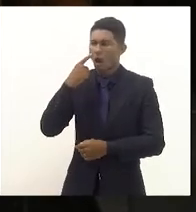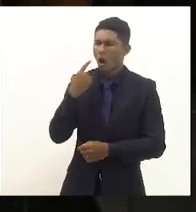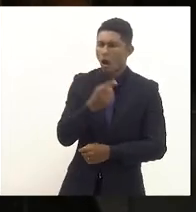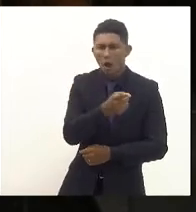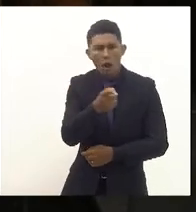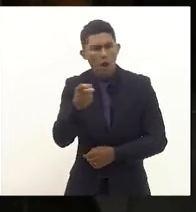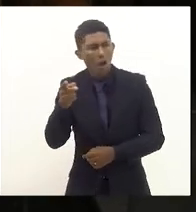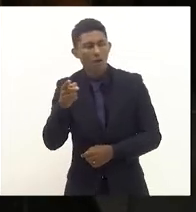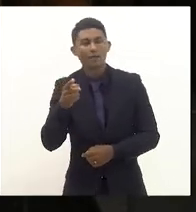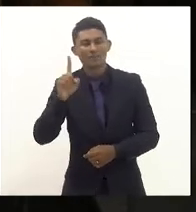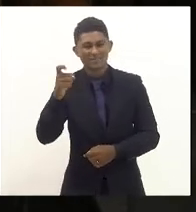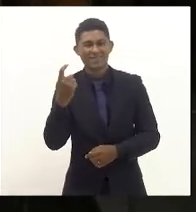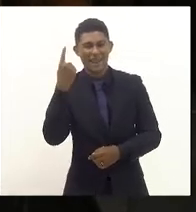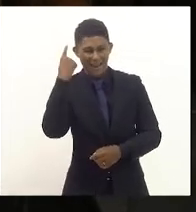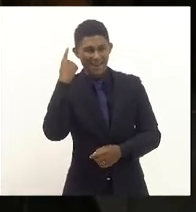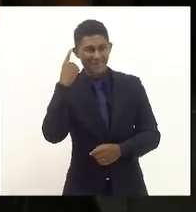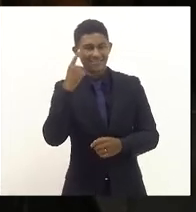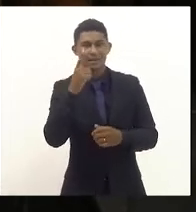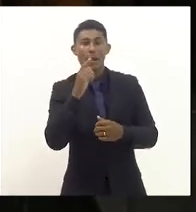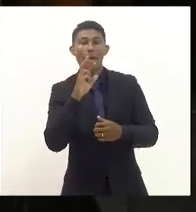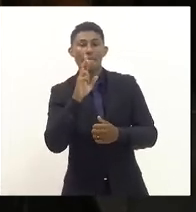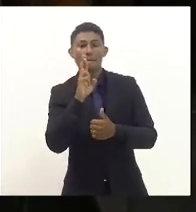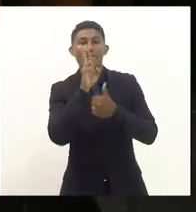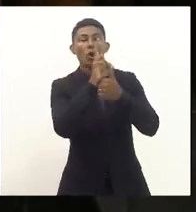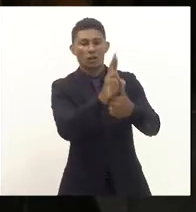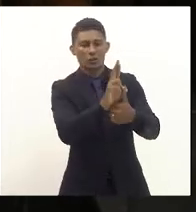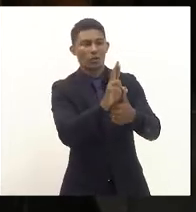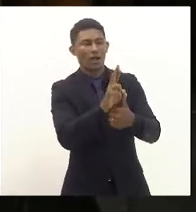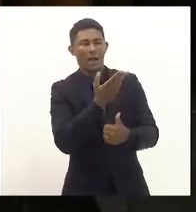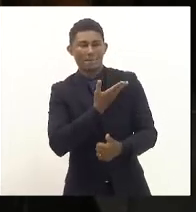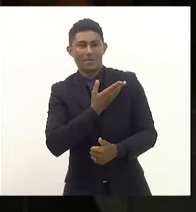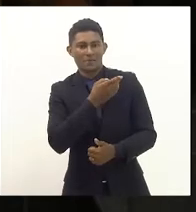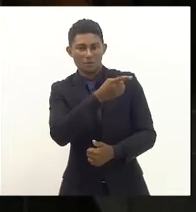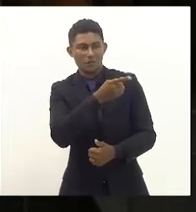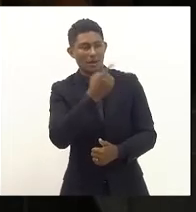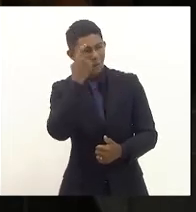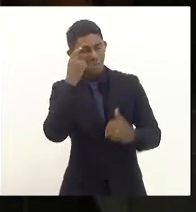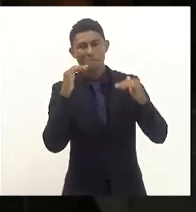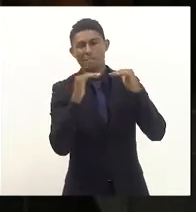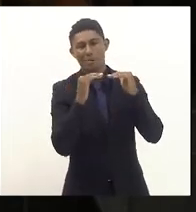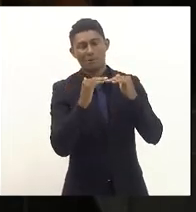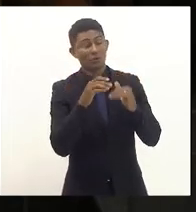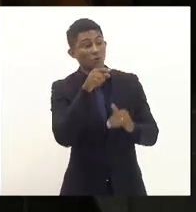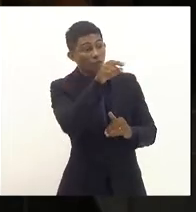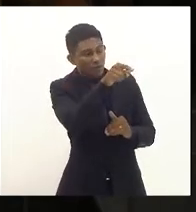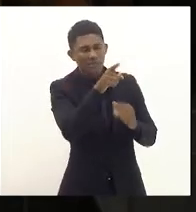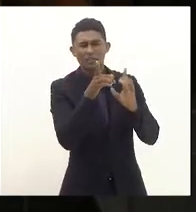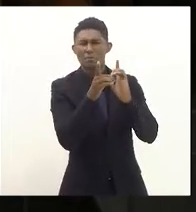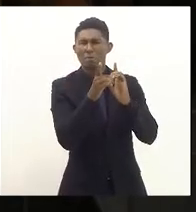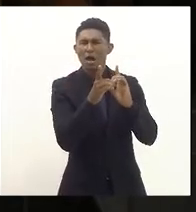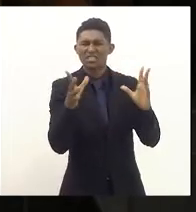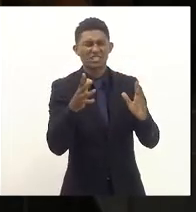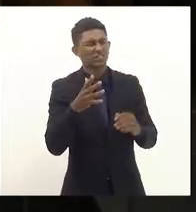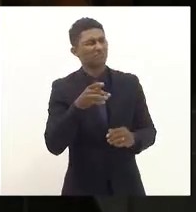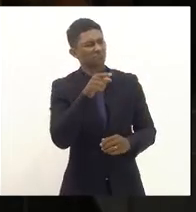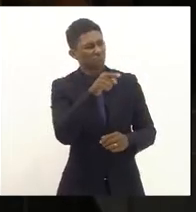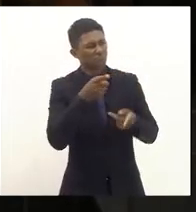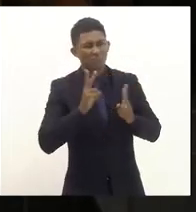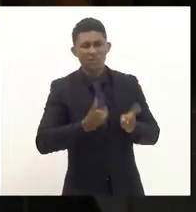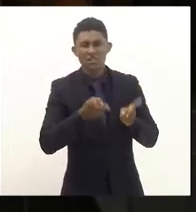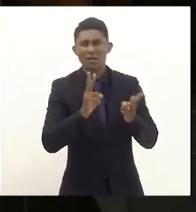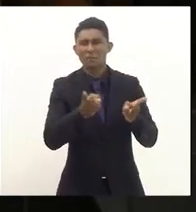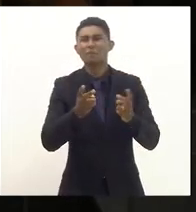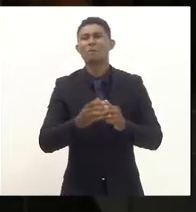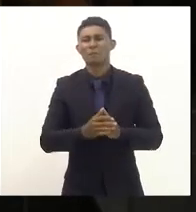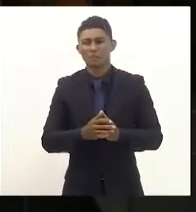do ex-procurador-geral meu amigo Doutor Gucci o senhor é uma pessoa democrática via frequência de certa forma eu atuei como um